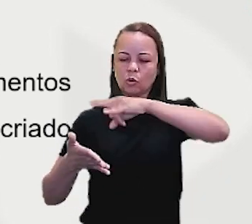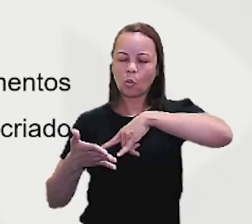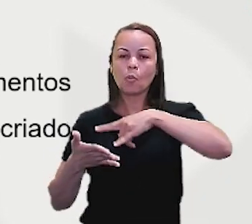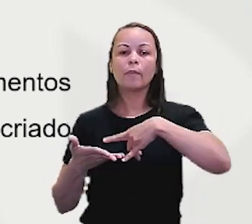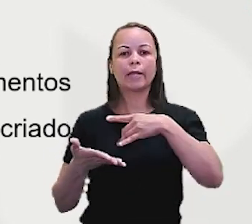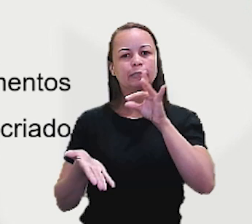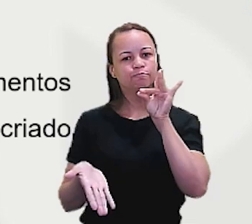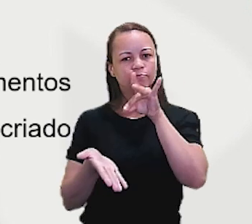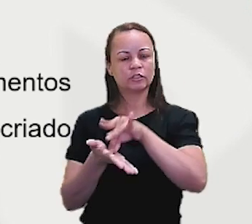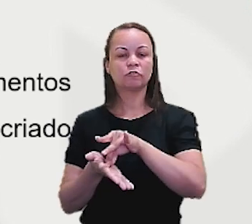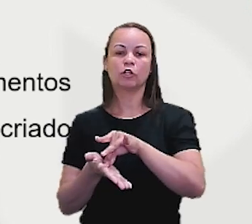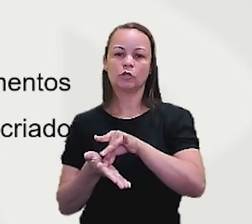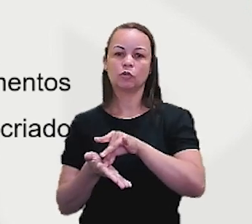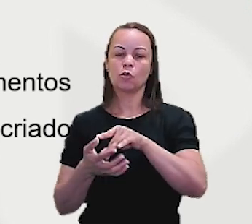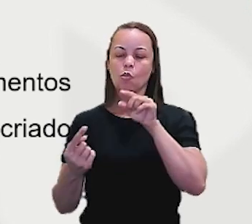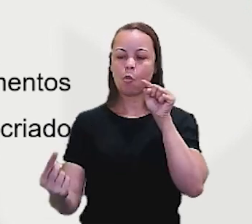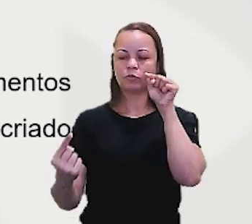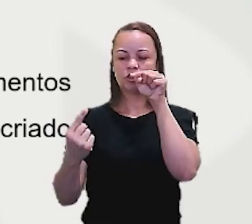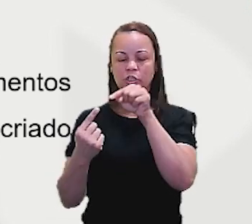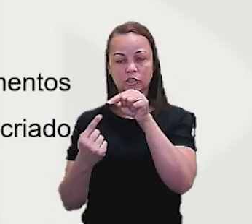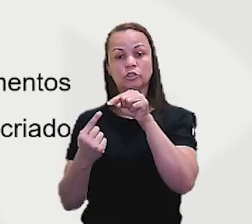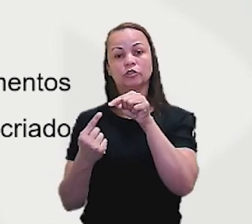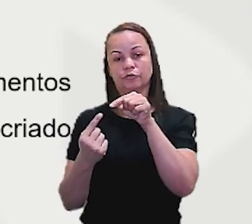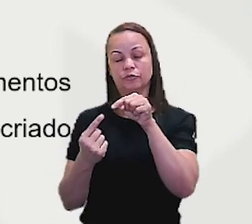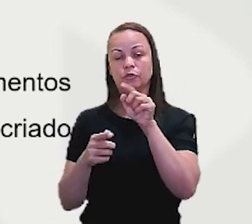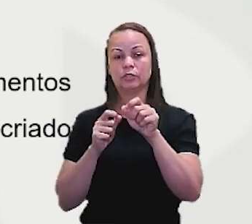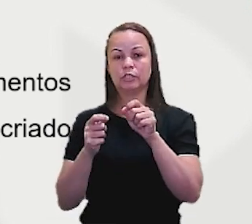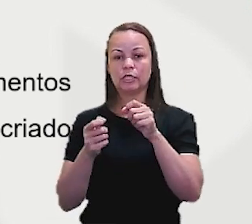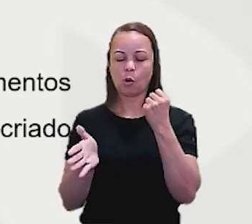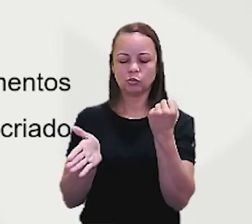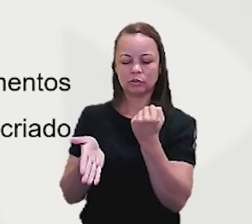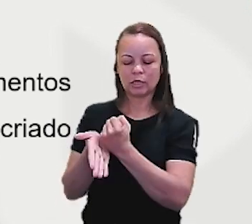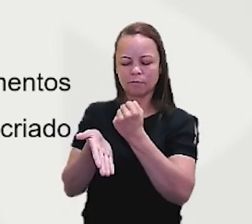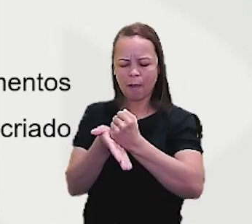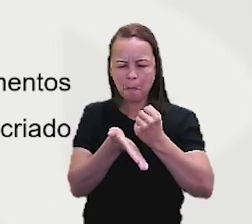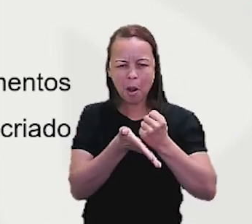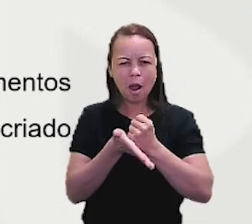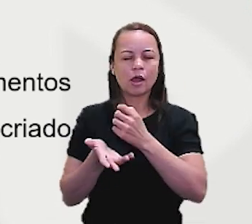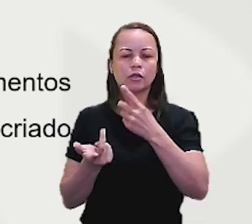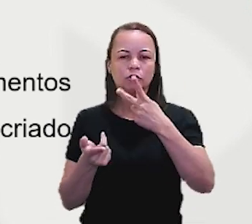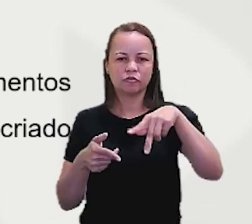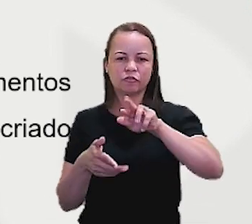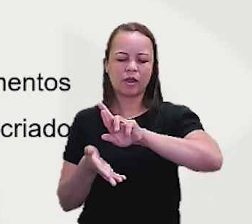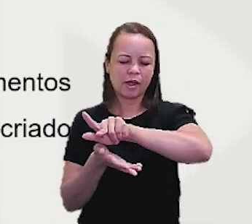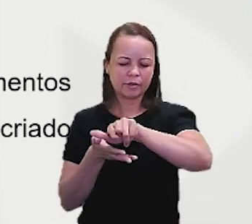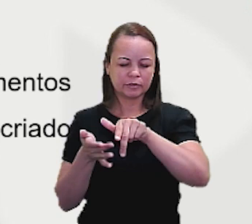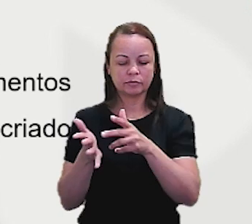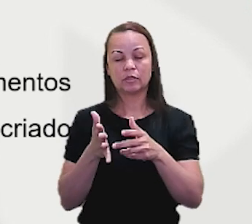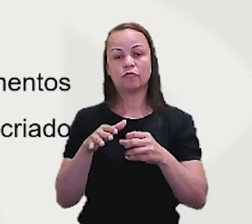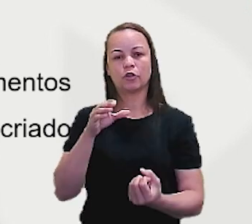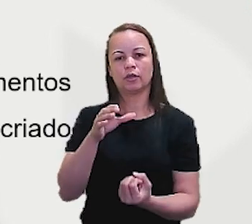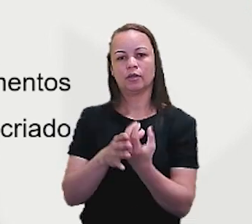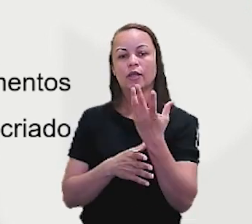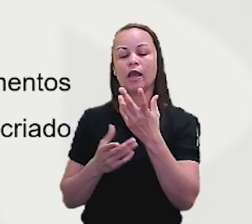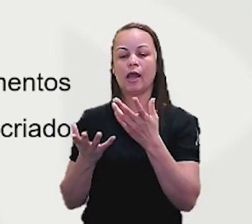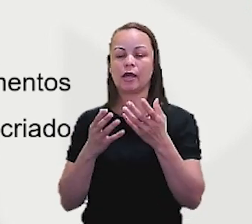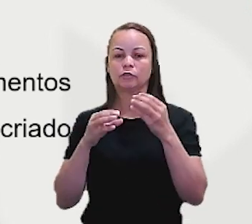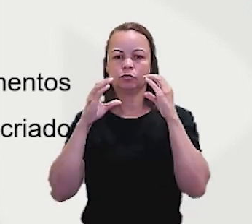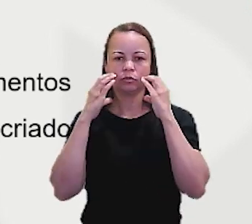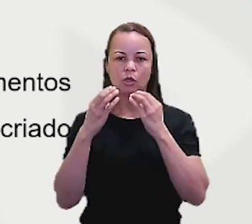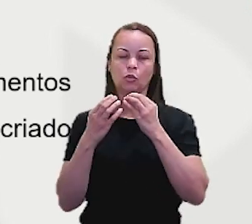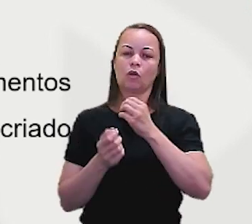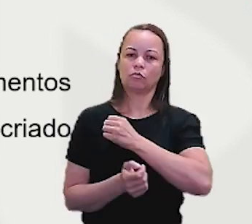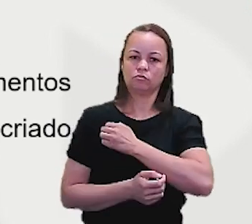oficiais, com objetivo, desculpem, com objetivo de autenticar os atos governamentais. Foi criado no governo Deodoro